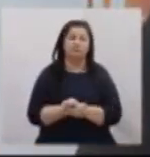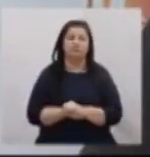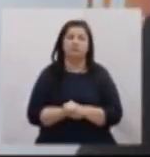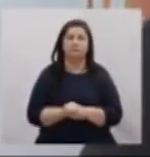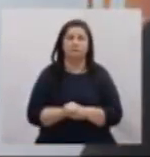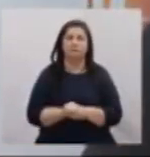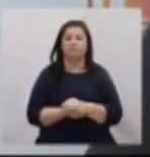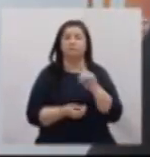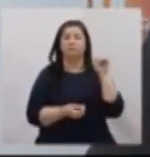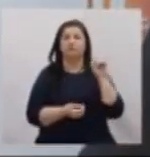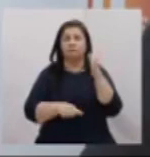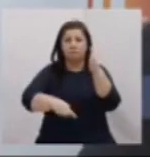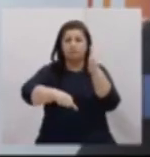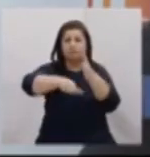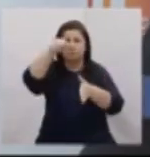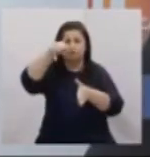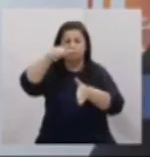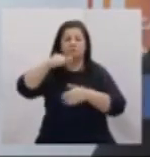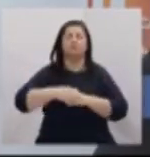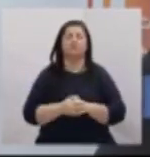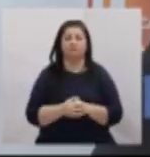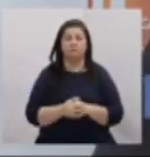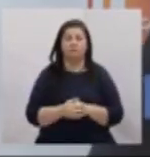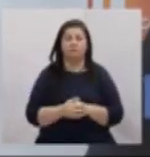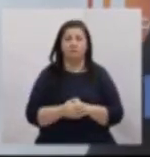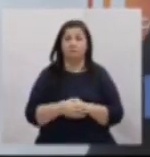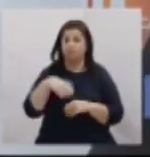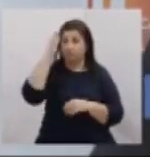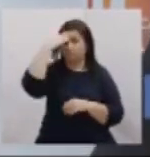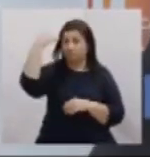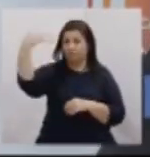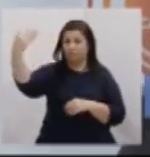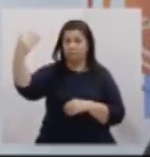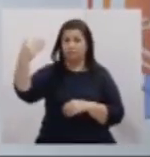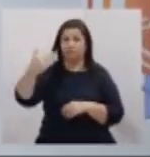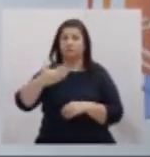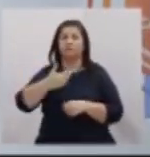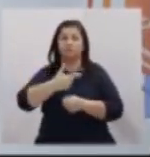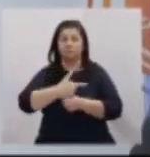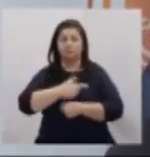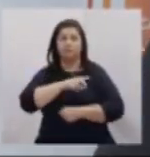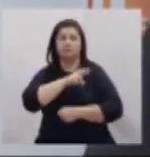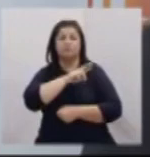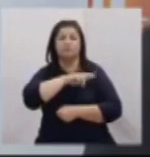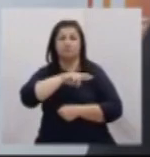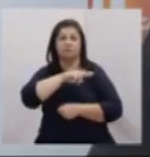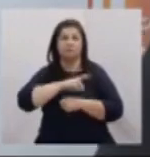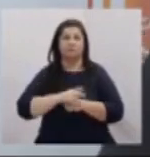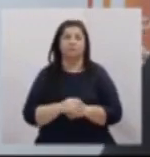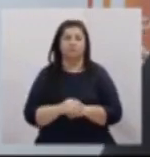pela primeira vez, como vereador, venho homenagear uma líder religiosa da nossa comunidade, lá da